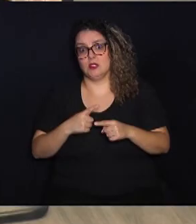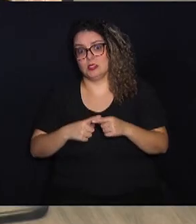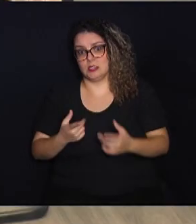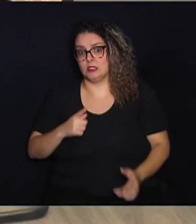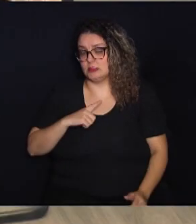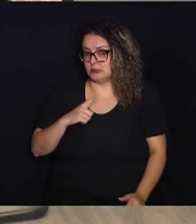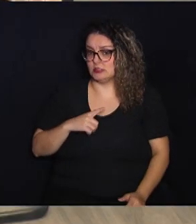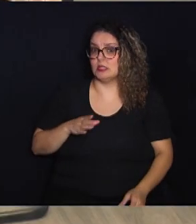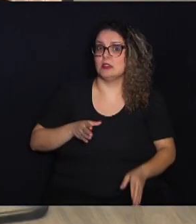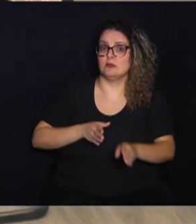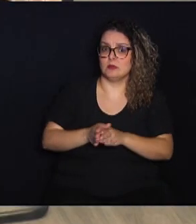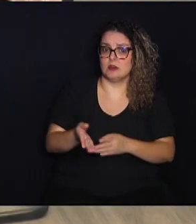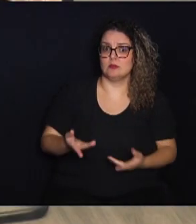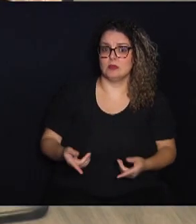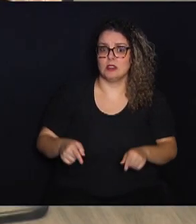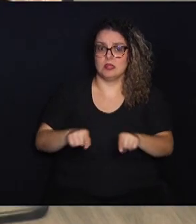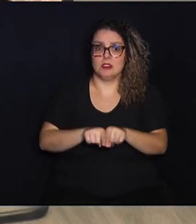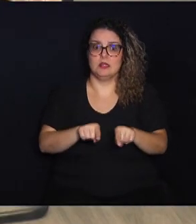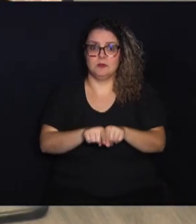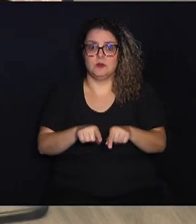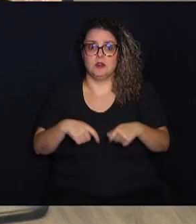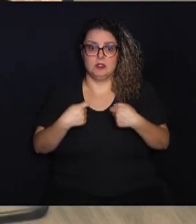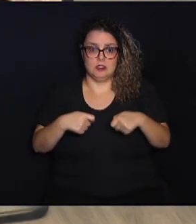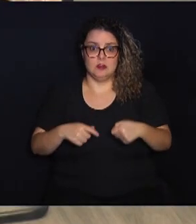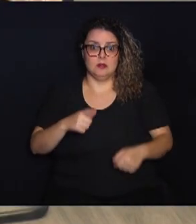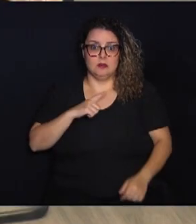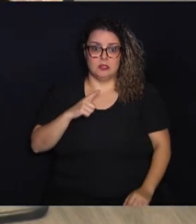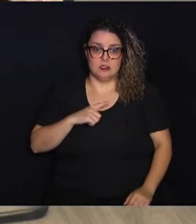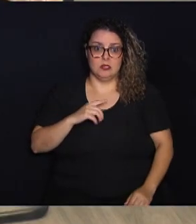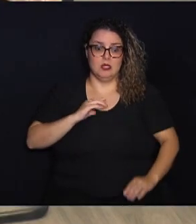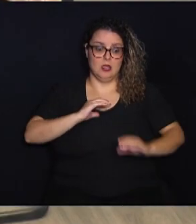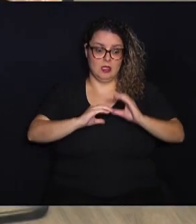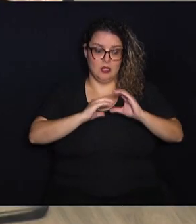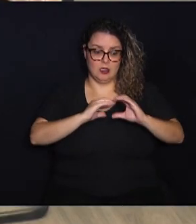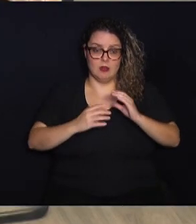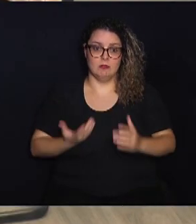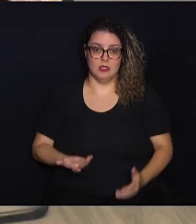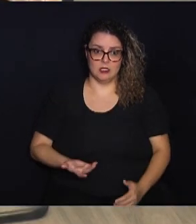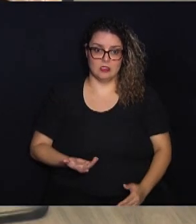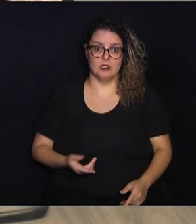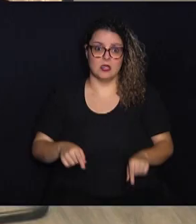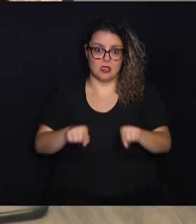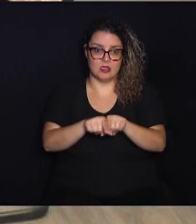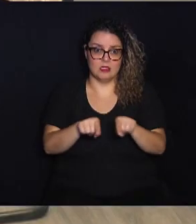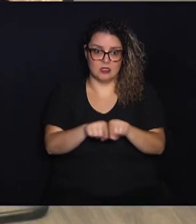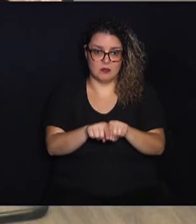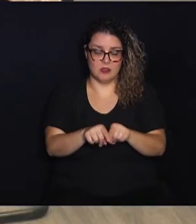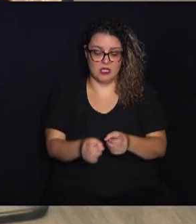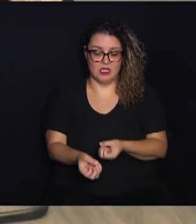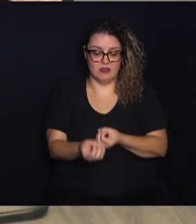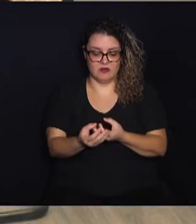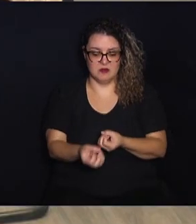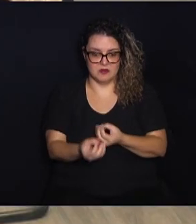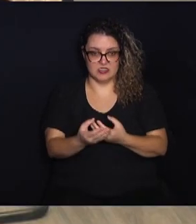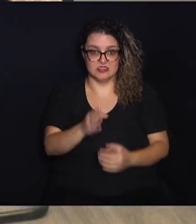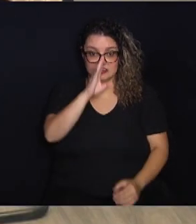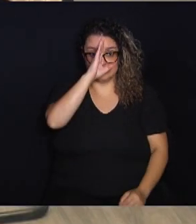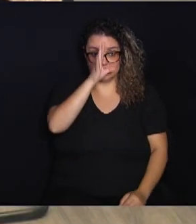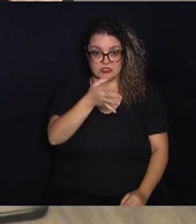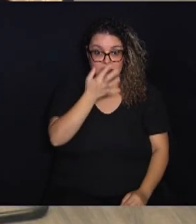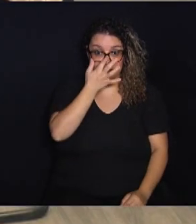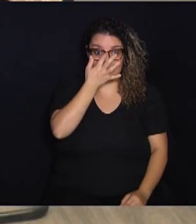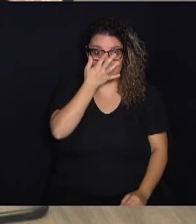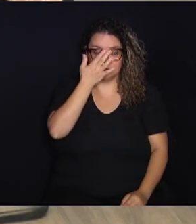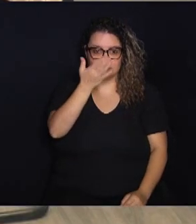existe a recomendação, mas também precisa existir aí a comunicação e também a informação, né, direta para você